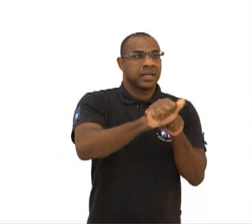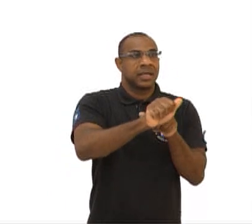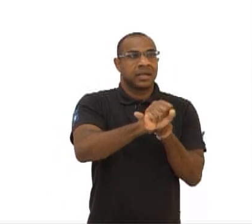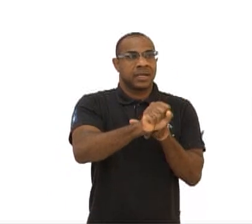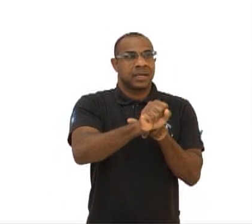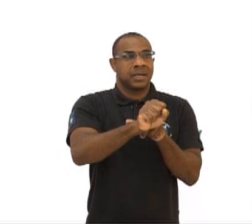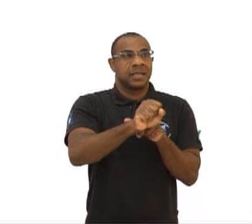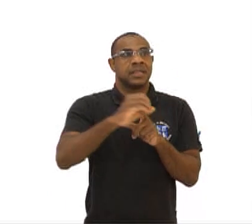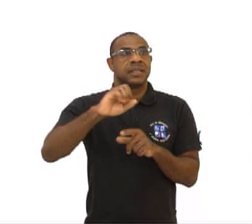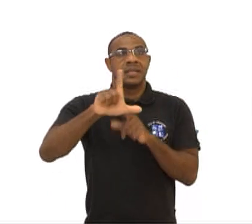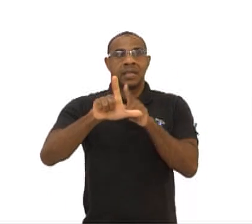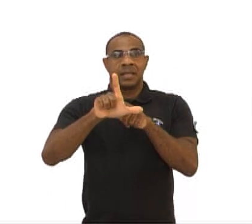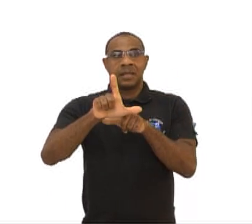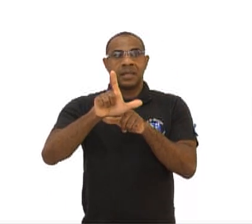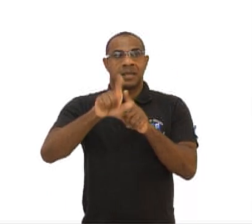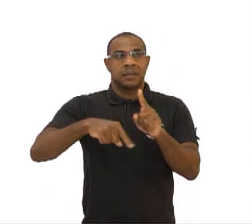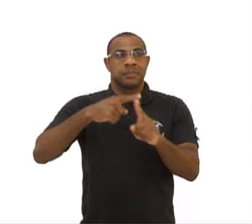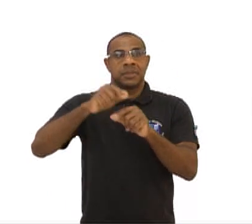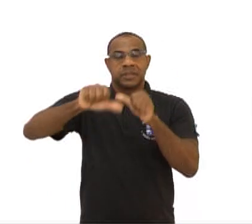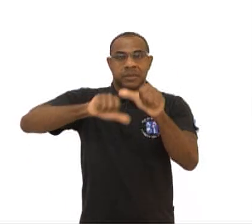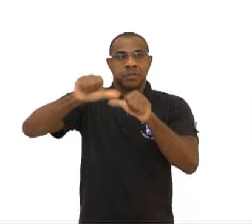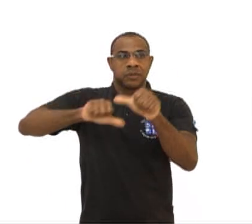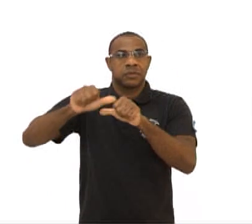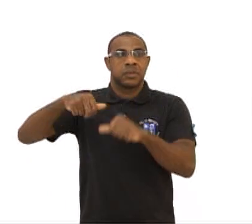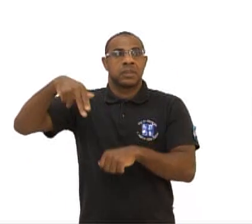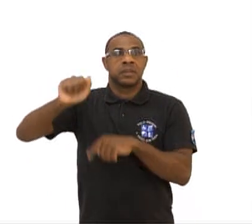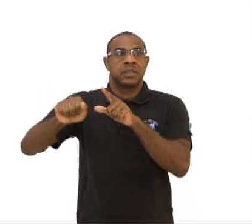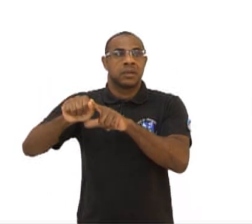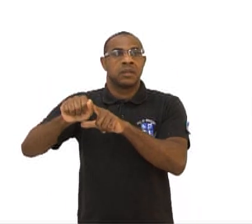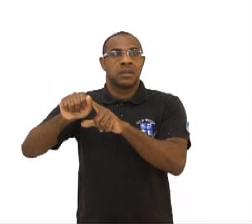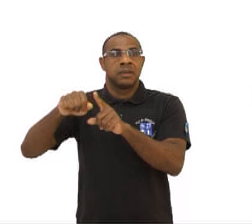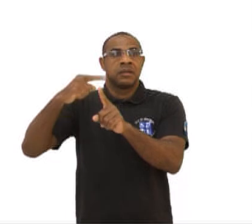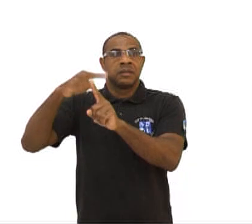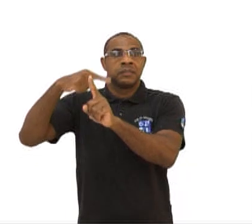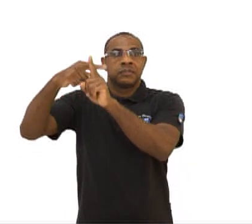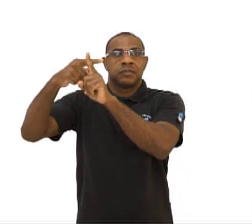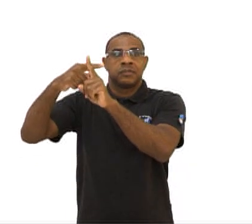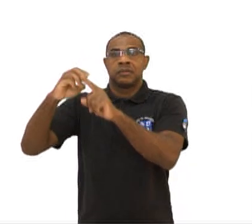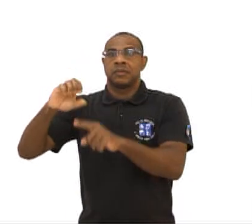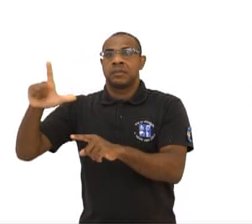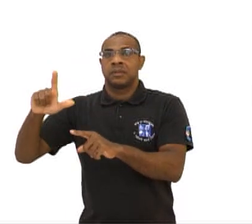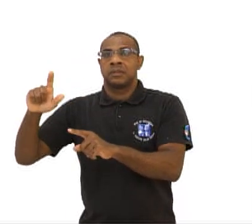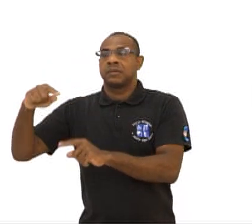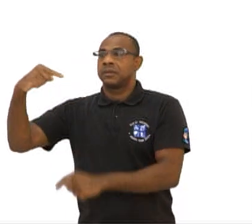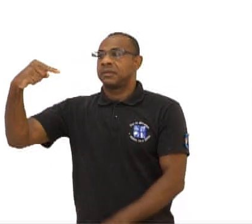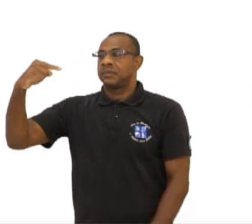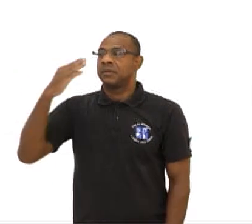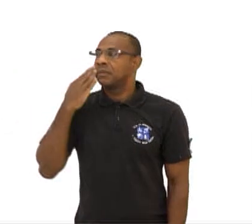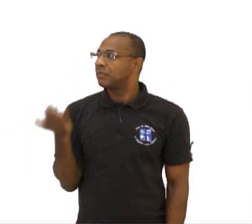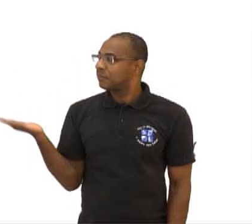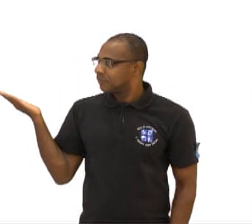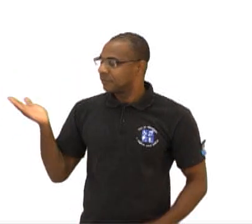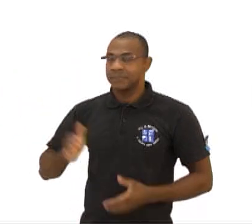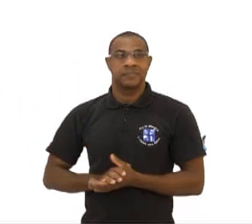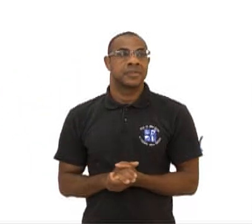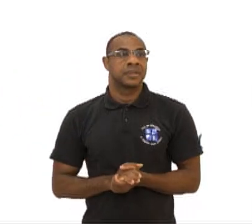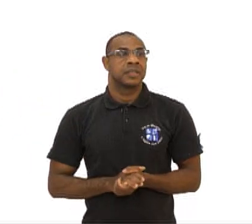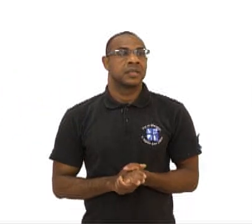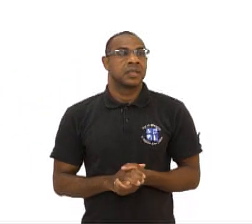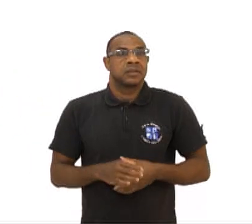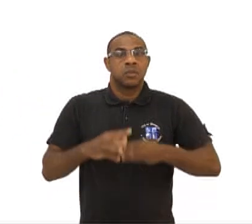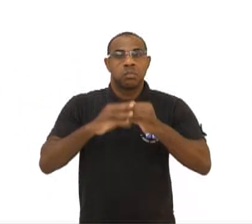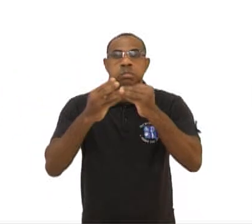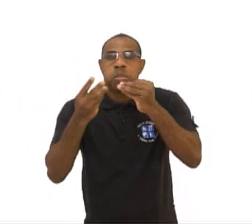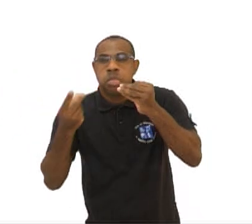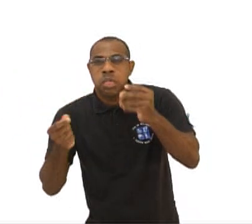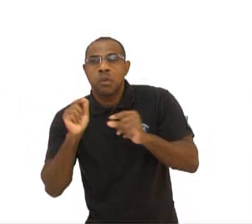NOx é 0, e depois, durante a troca aqui, o sódio vai ficar positivo e o cloro vai ficar negativo. Fala aí, Prof. Beth. Então, vejam, a oxidação do